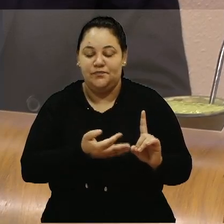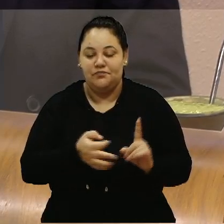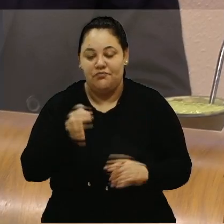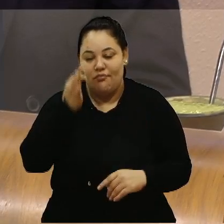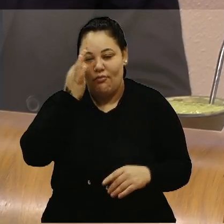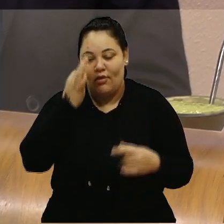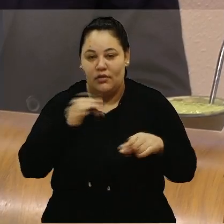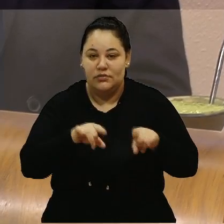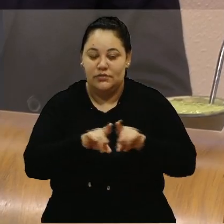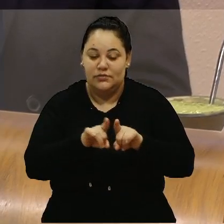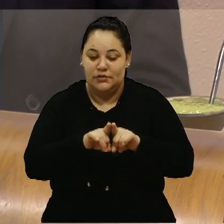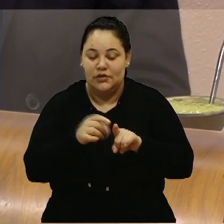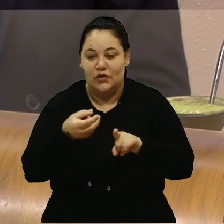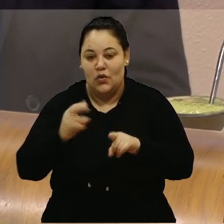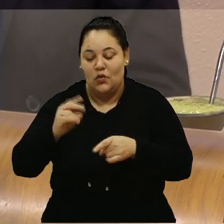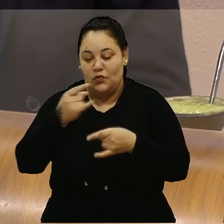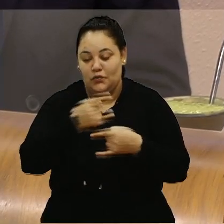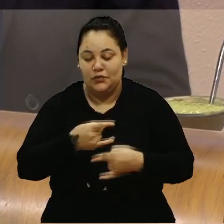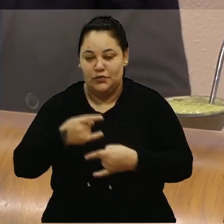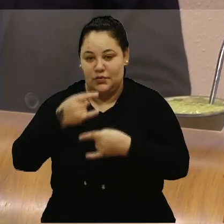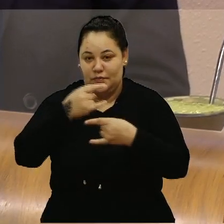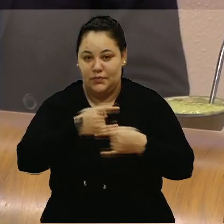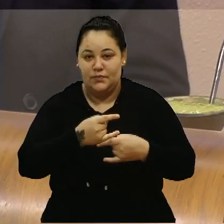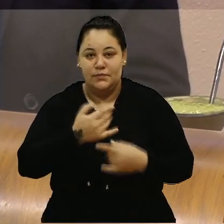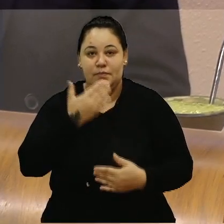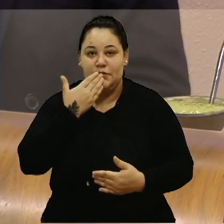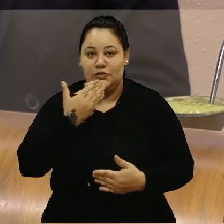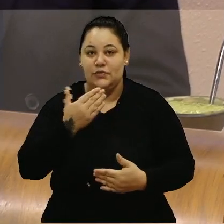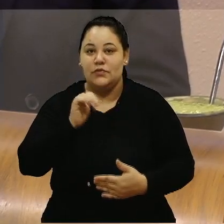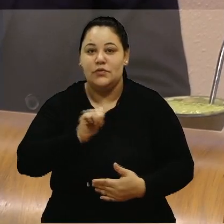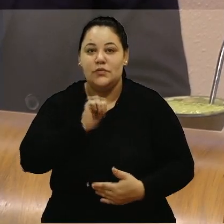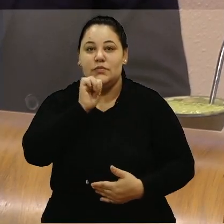presencialmente ou de forma virtual. Pedimos a